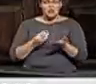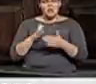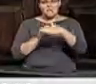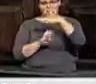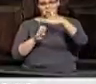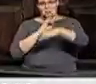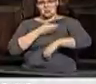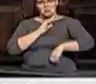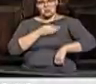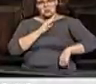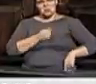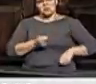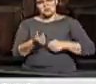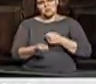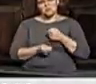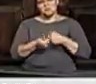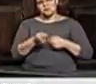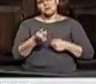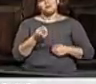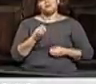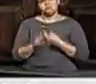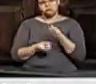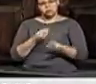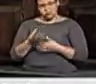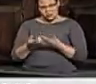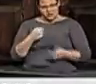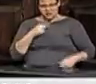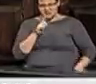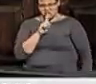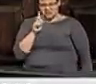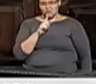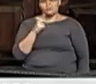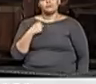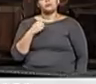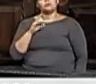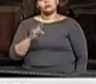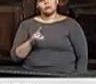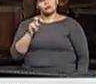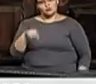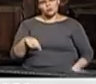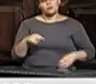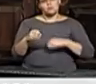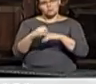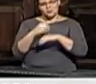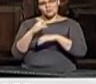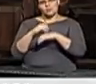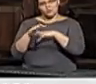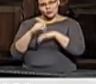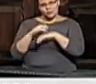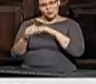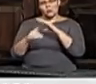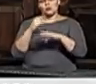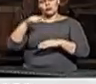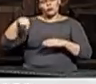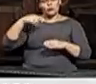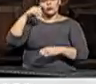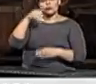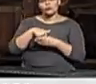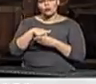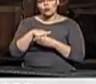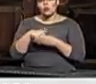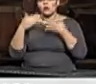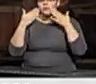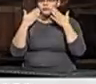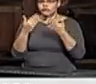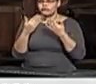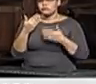incentivos. Nós não demos incentivo nenhum aqui, a não ser as mensagens que foram enviadas e foram votadas à